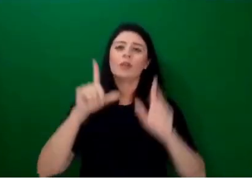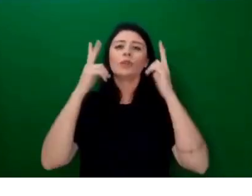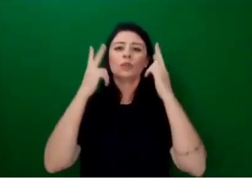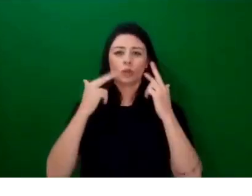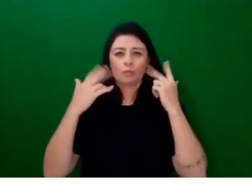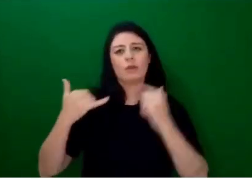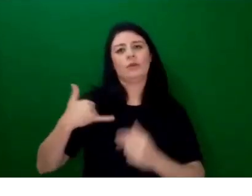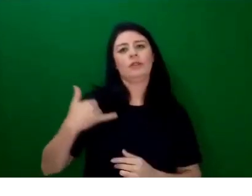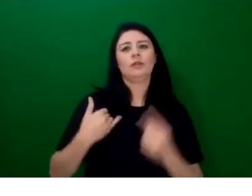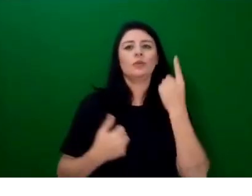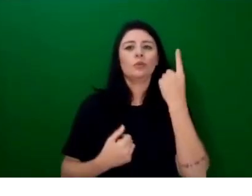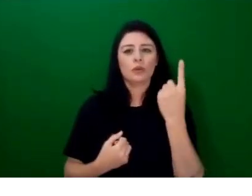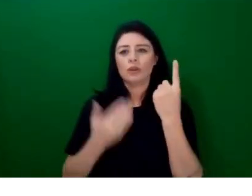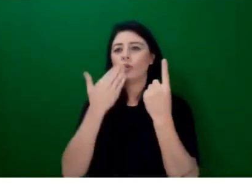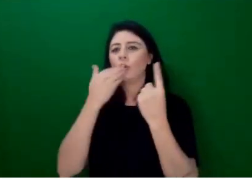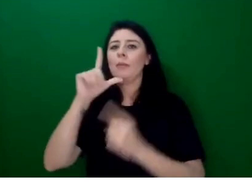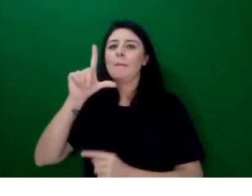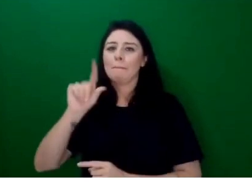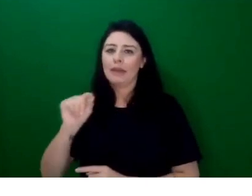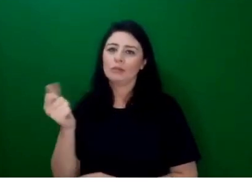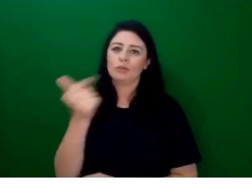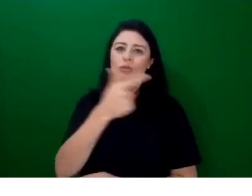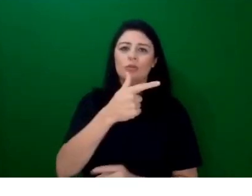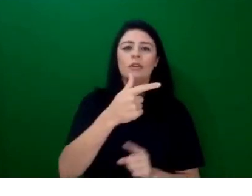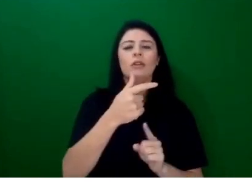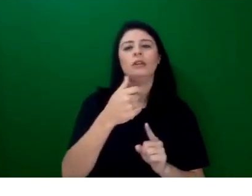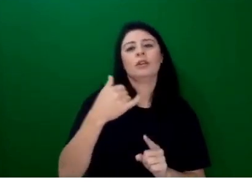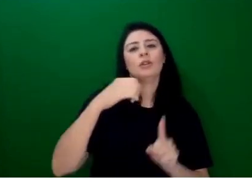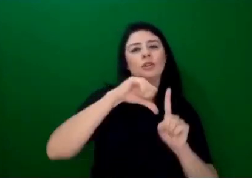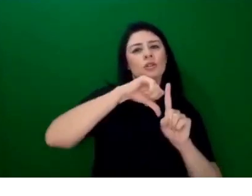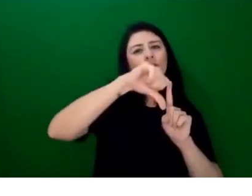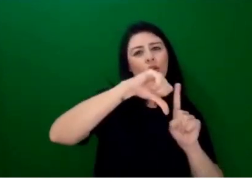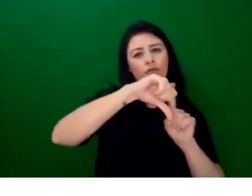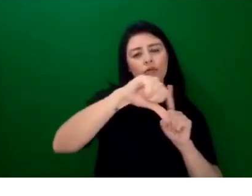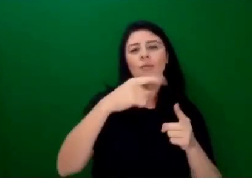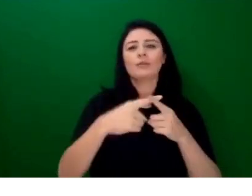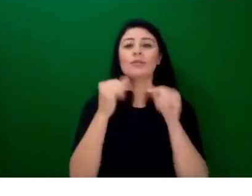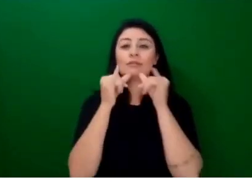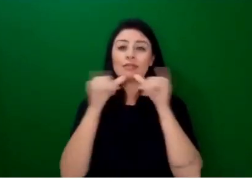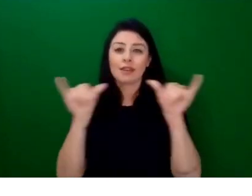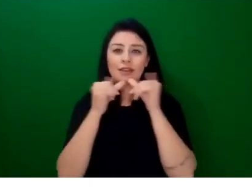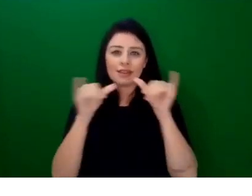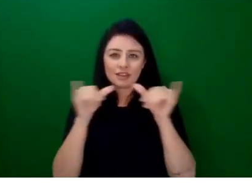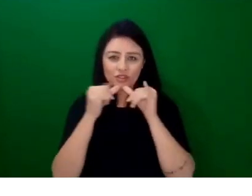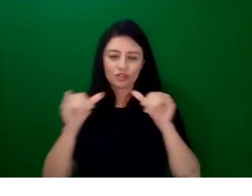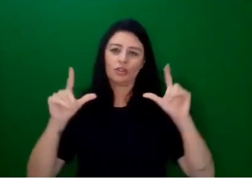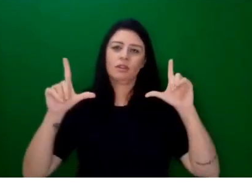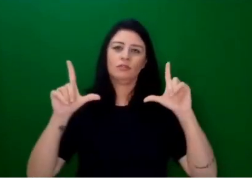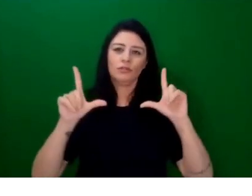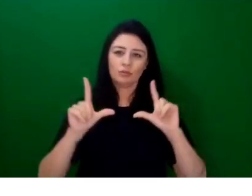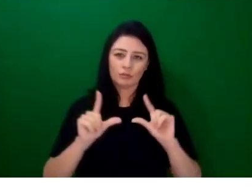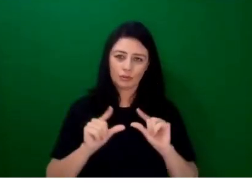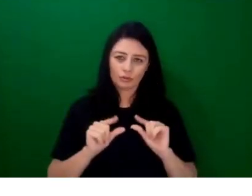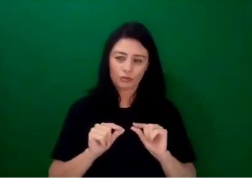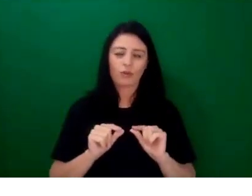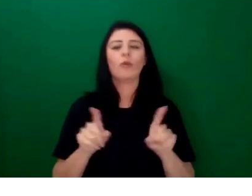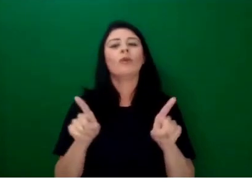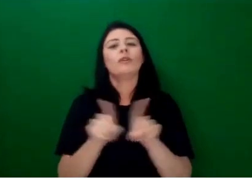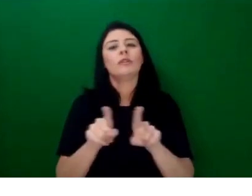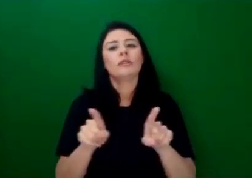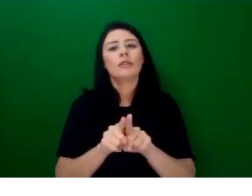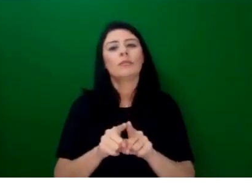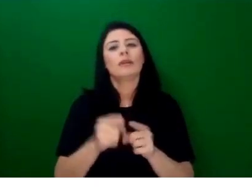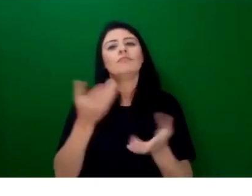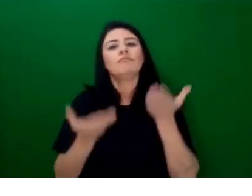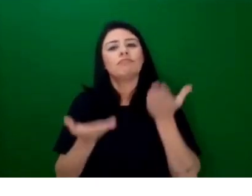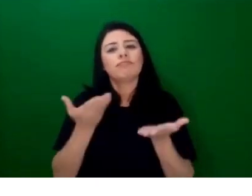menos com 1 ano do que quando eles tinham 9, 10 meses, por causa que a necessidade energética do bebê diminuiu e a velocidade